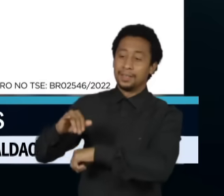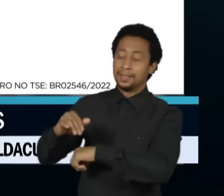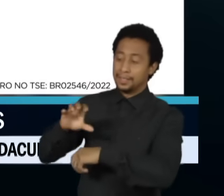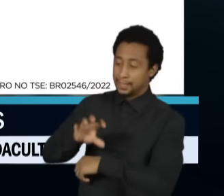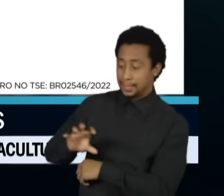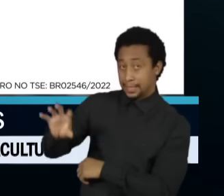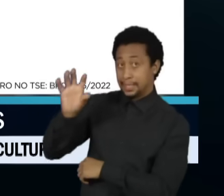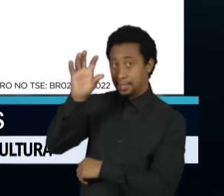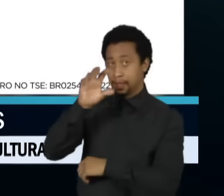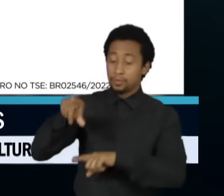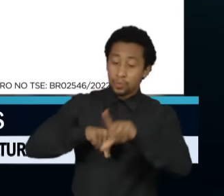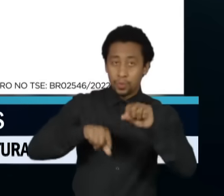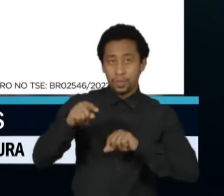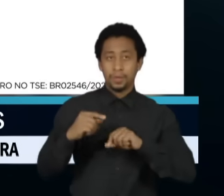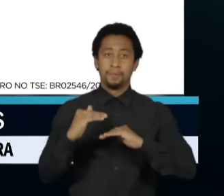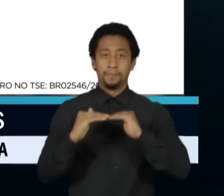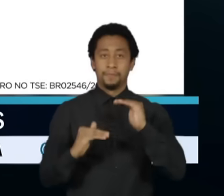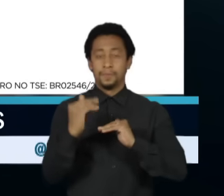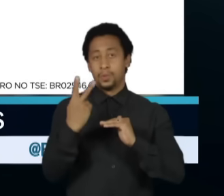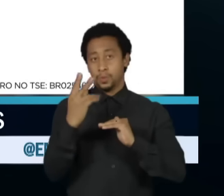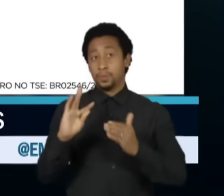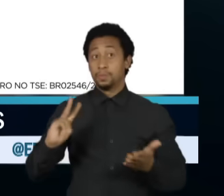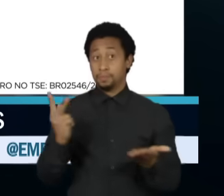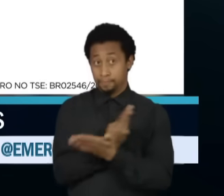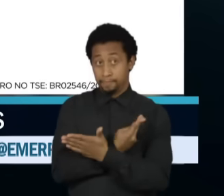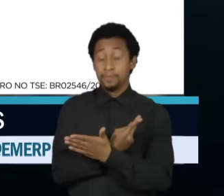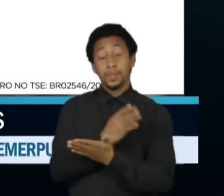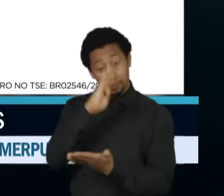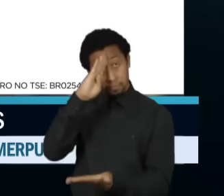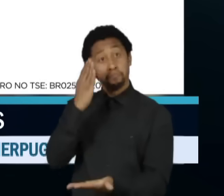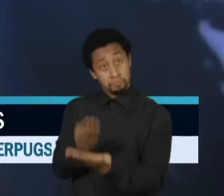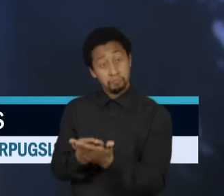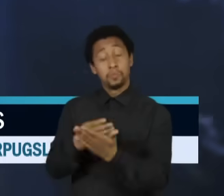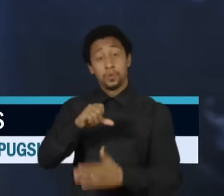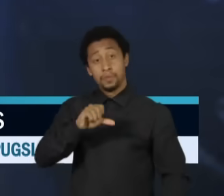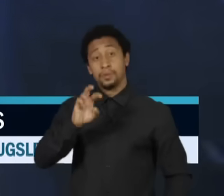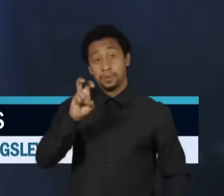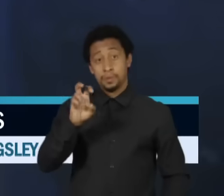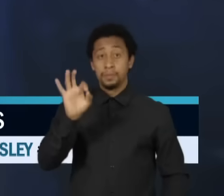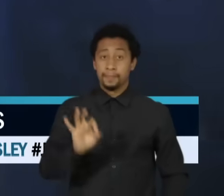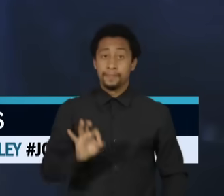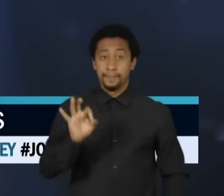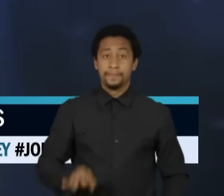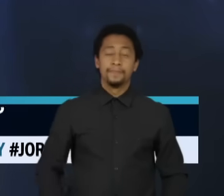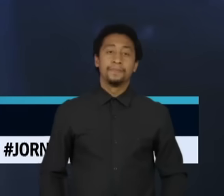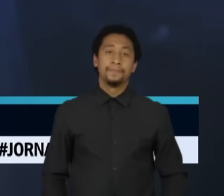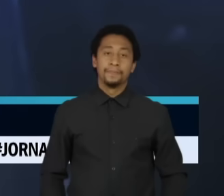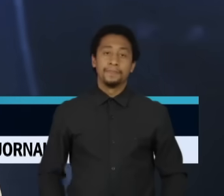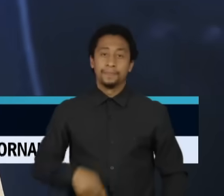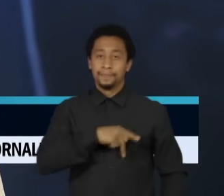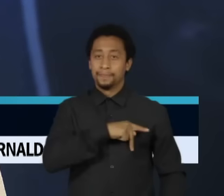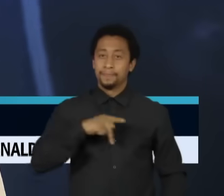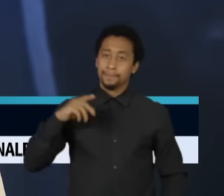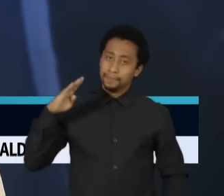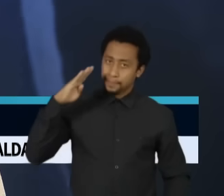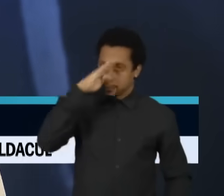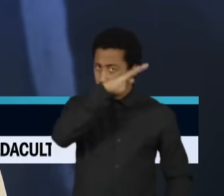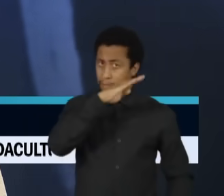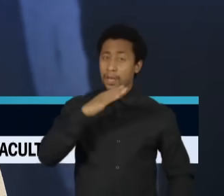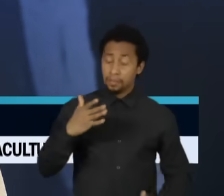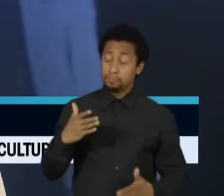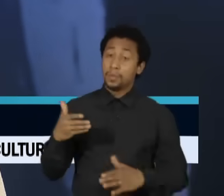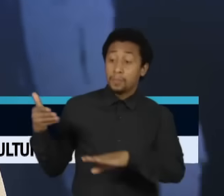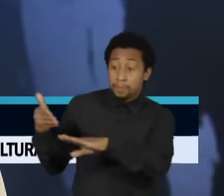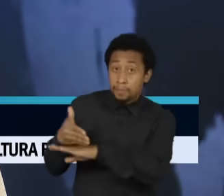de dois pontos percentuais e o nível de confiança é de 95%. O presidente Jair Bolsonaro desistiu de